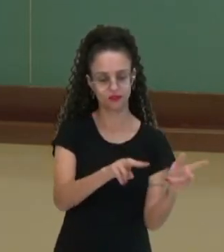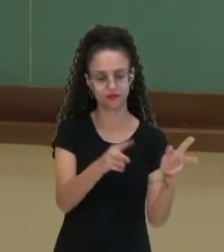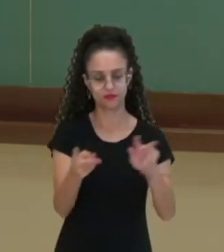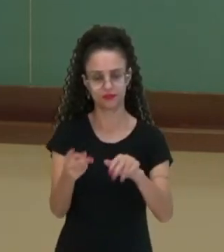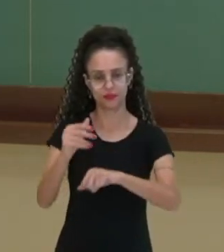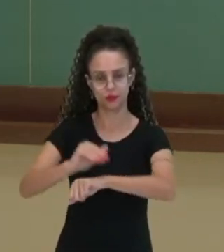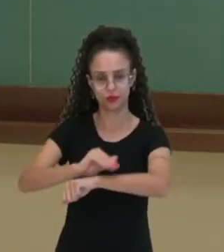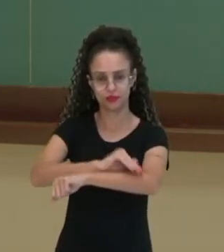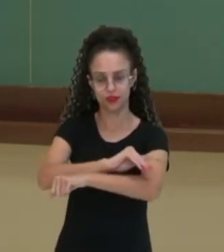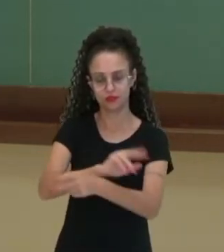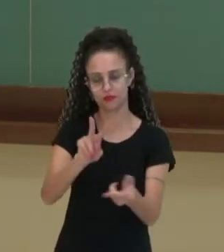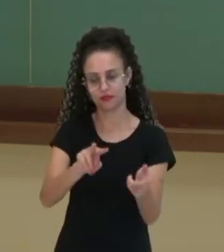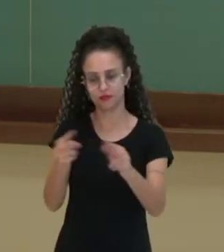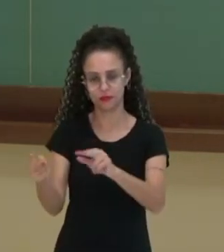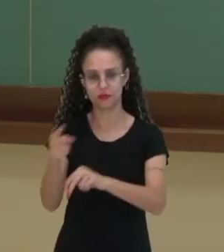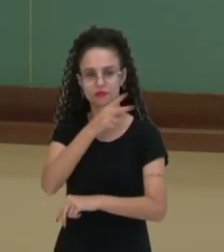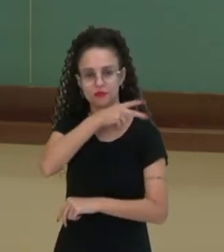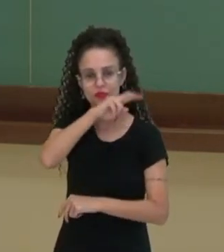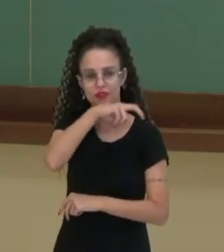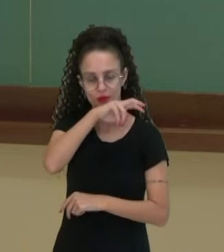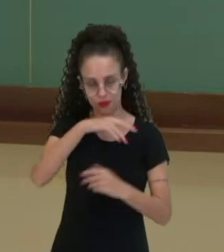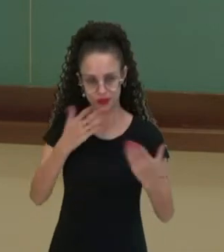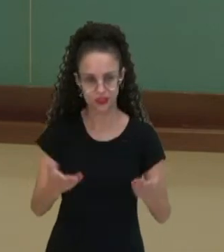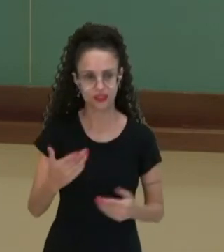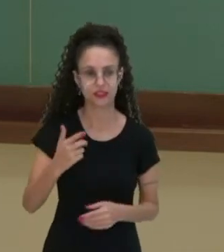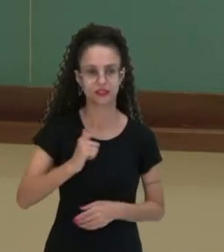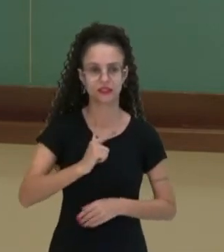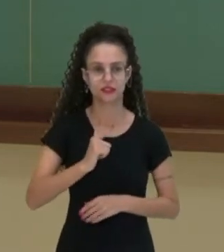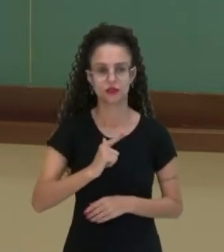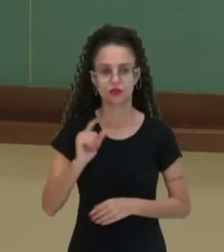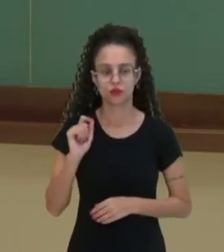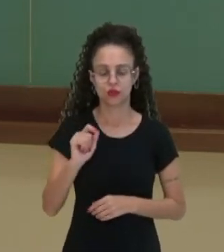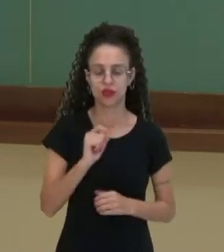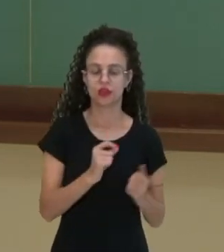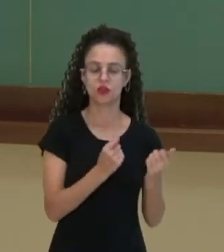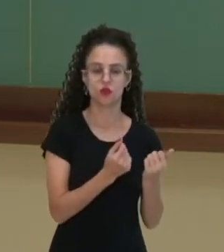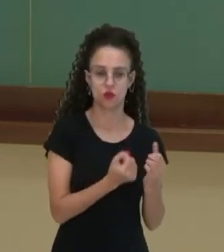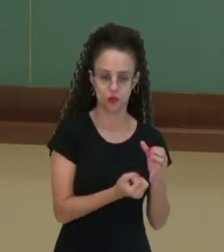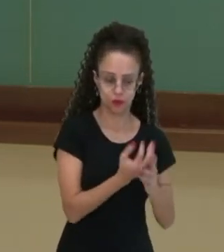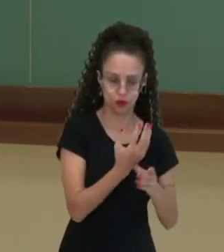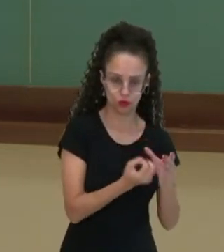borboleta para o sapo e do sapo para a cobra. Então nós temos aqui o